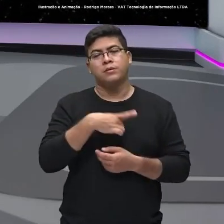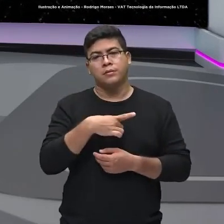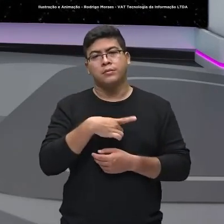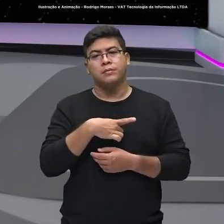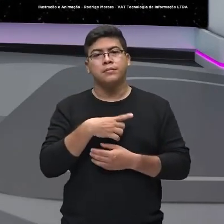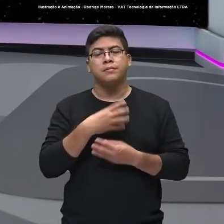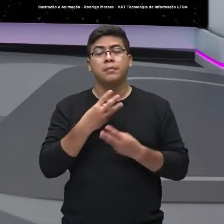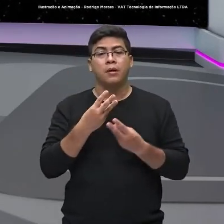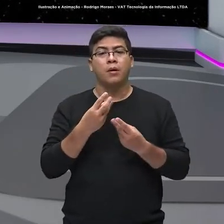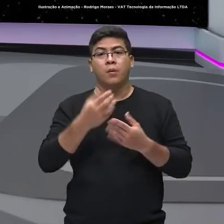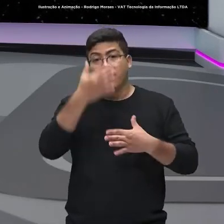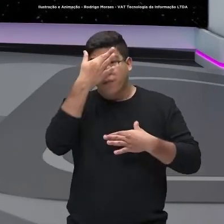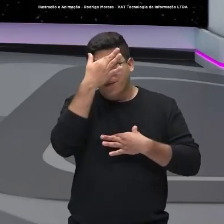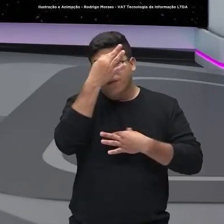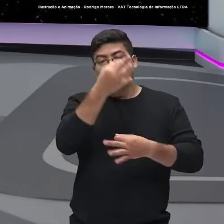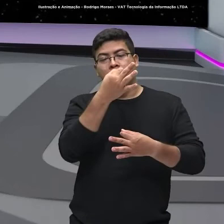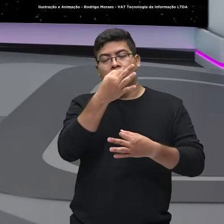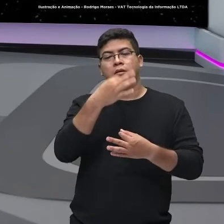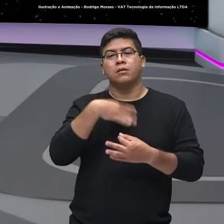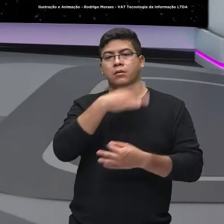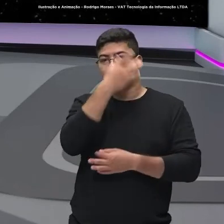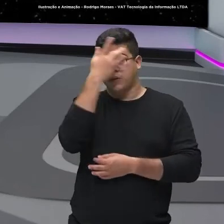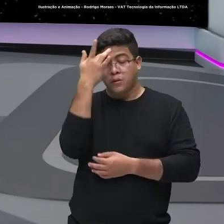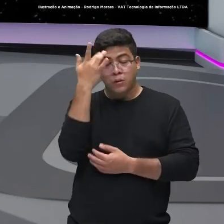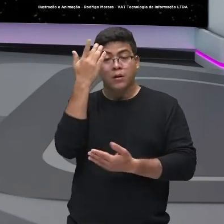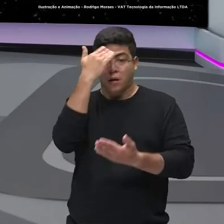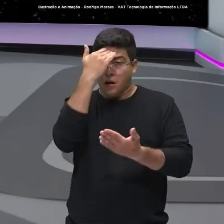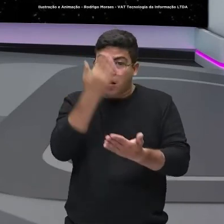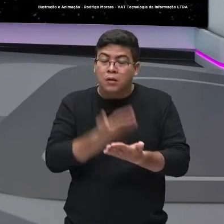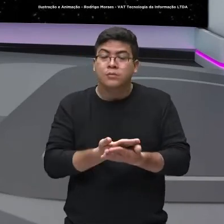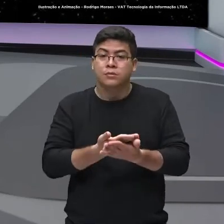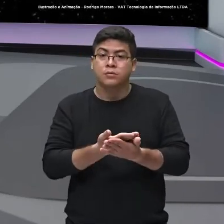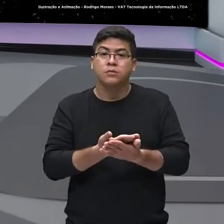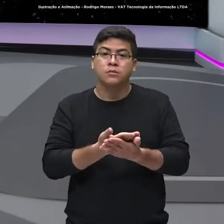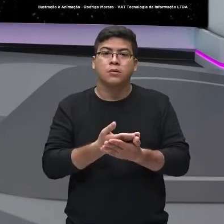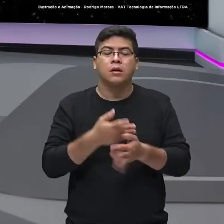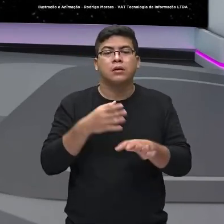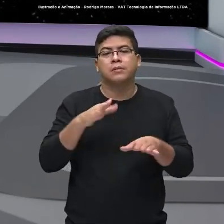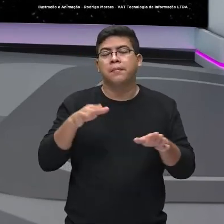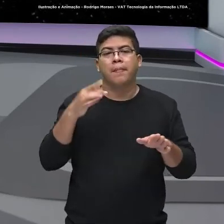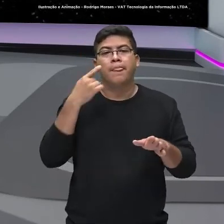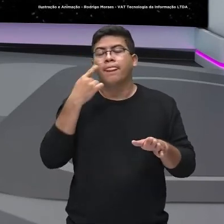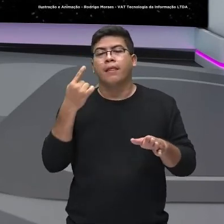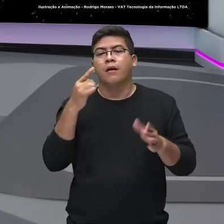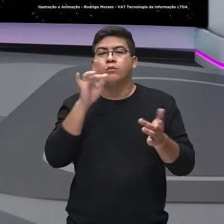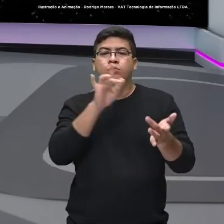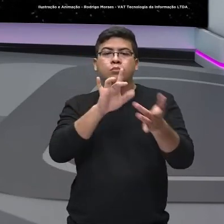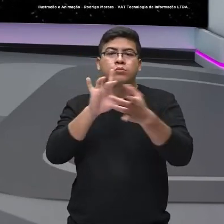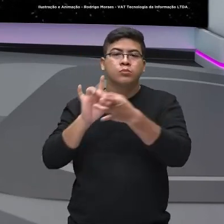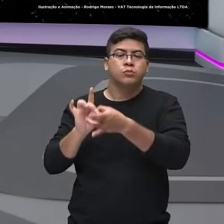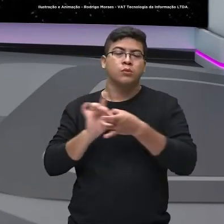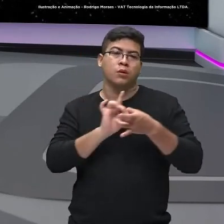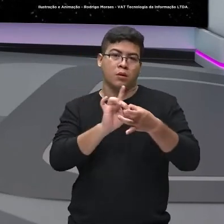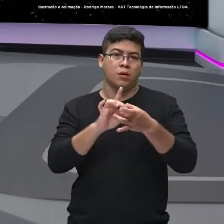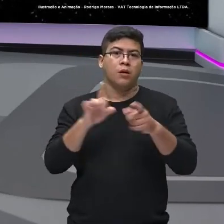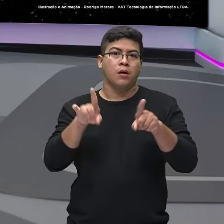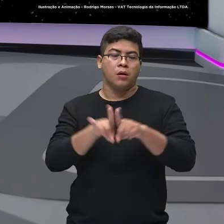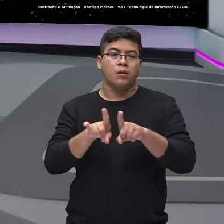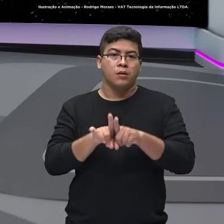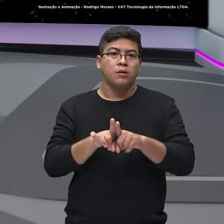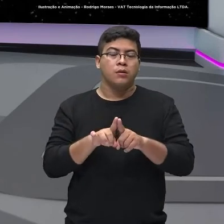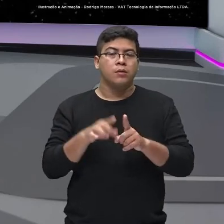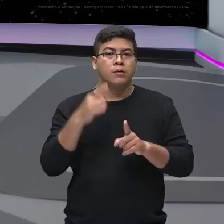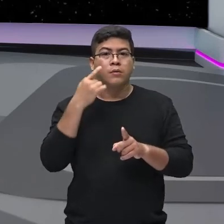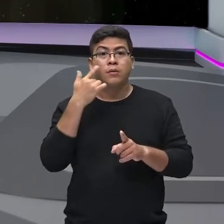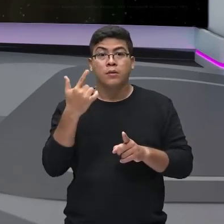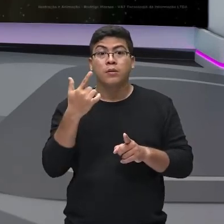como fiéis, como pessoas de fé, como pessoas que de repente estão conectadas a uma tradição religiosa,